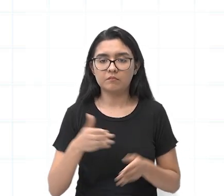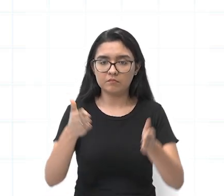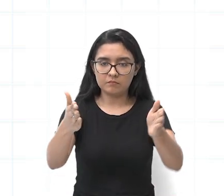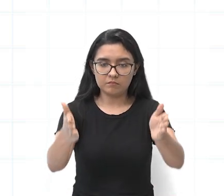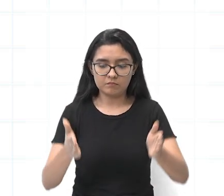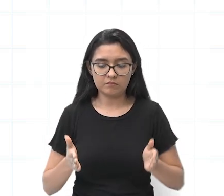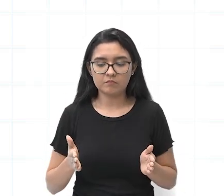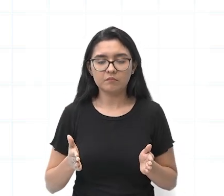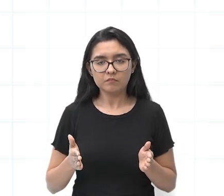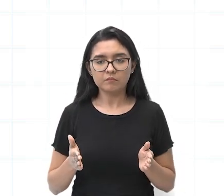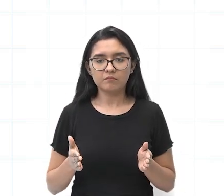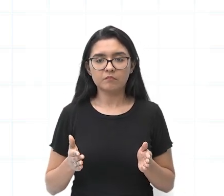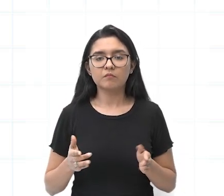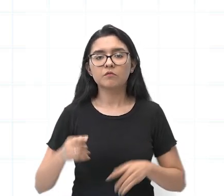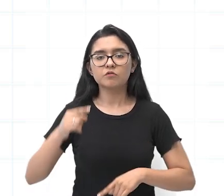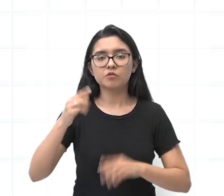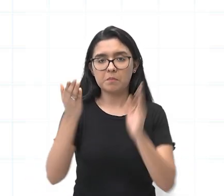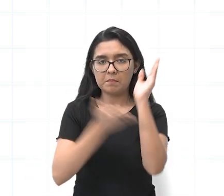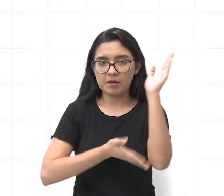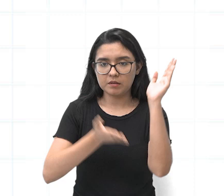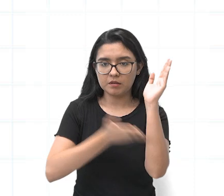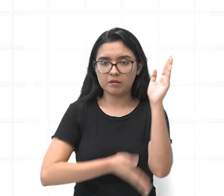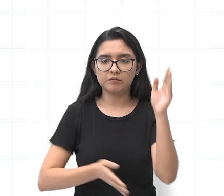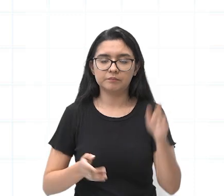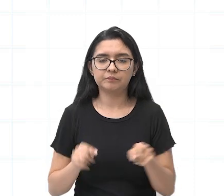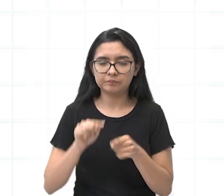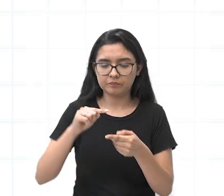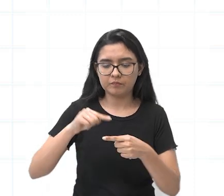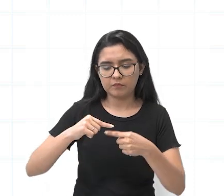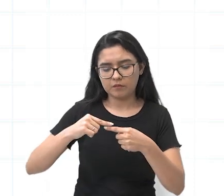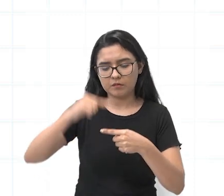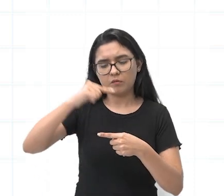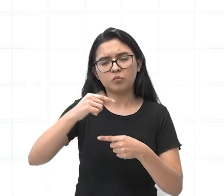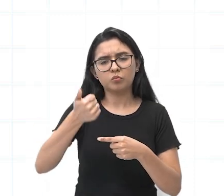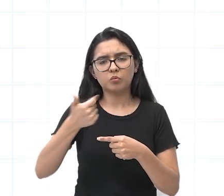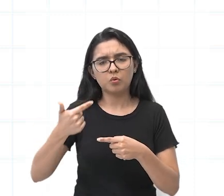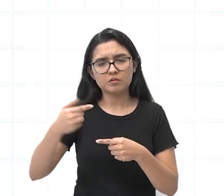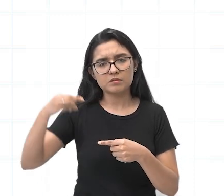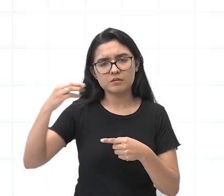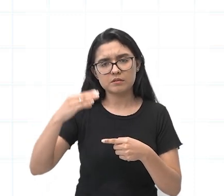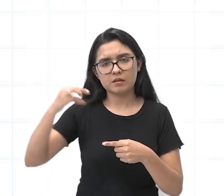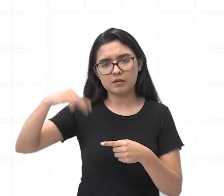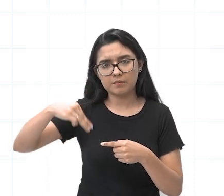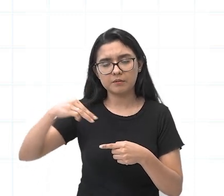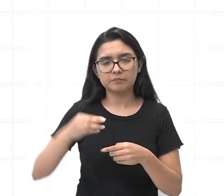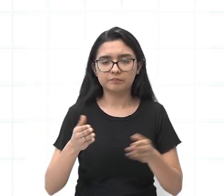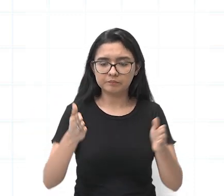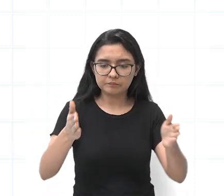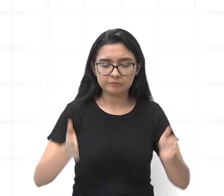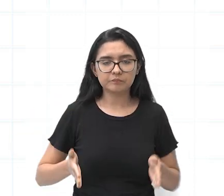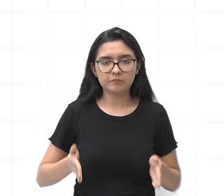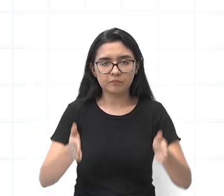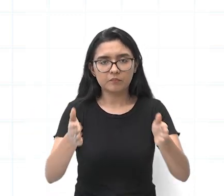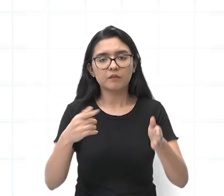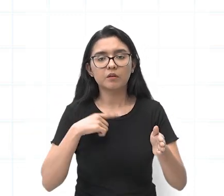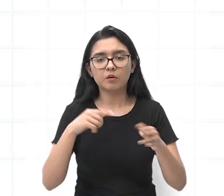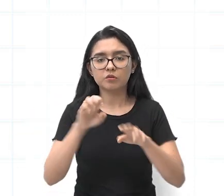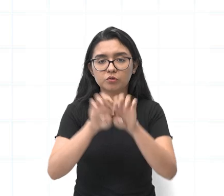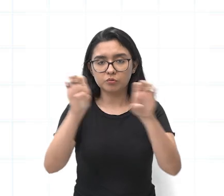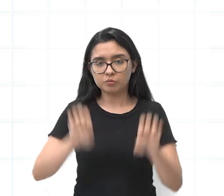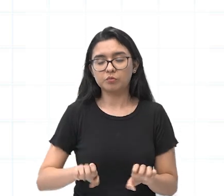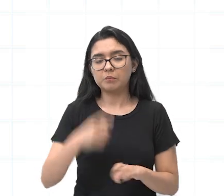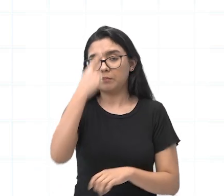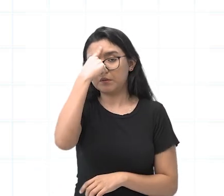separadores, em geral, de madeira, com altura de mais ou menos 12 centímetros, perfeito? Essa estrutura